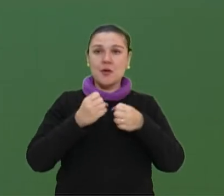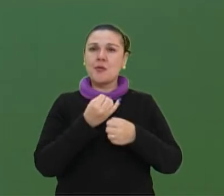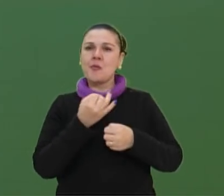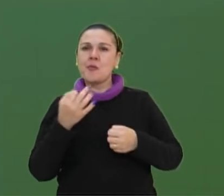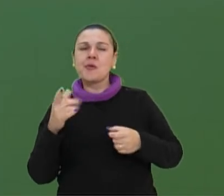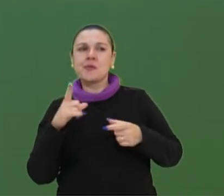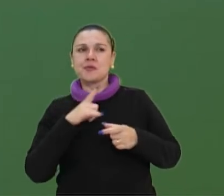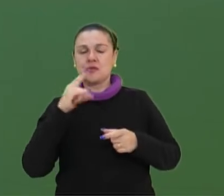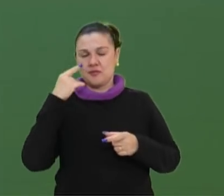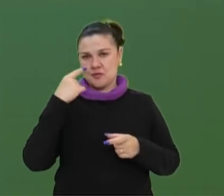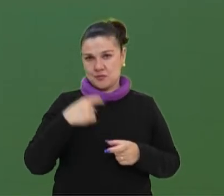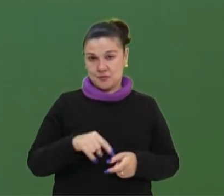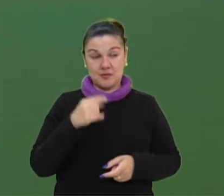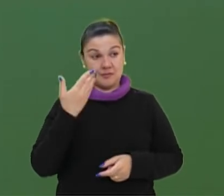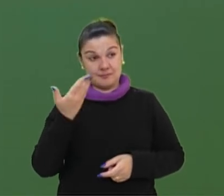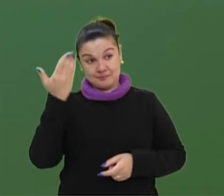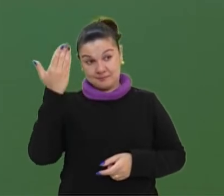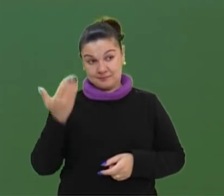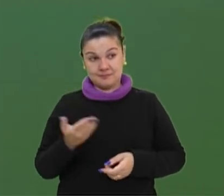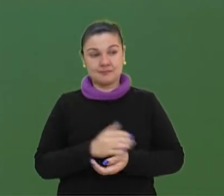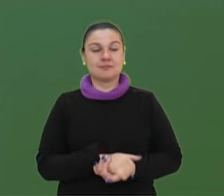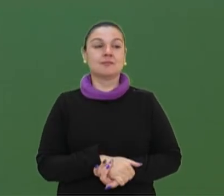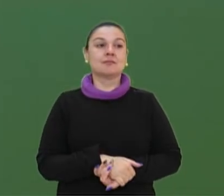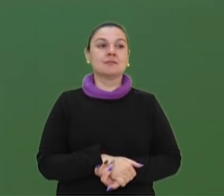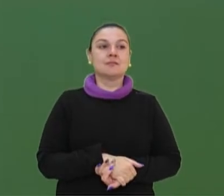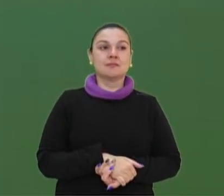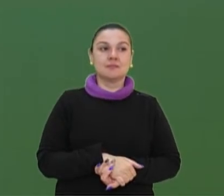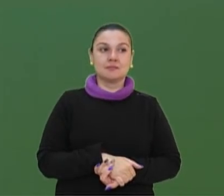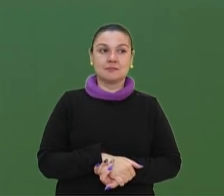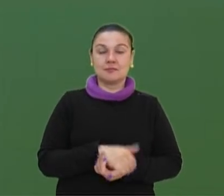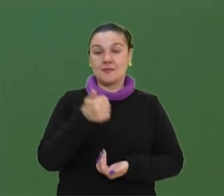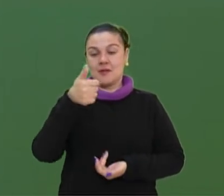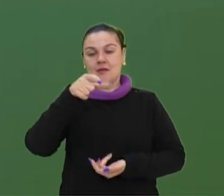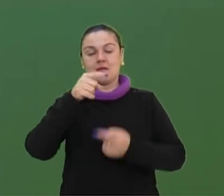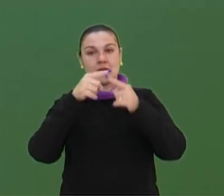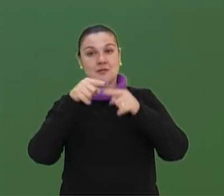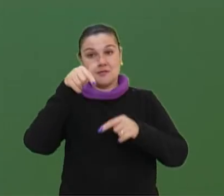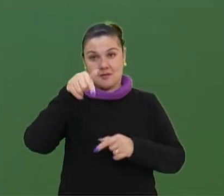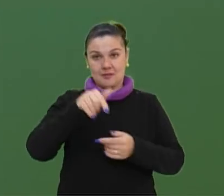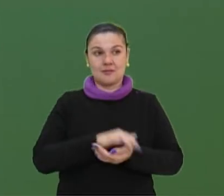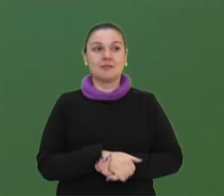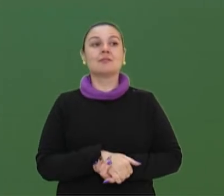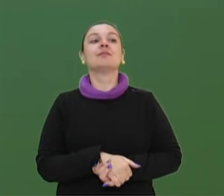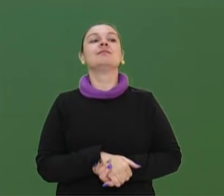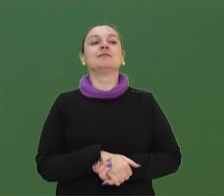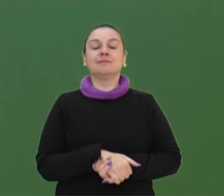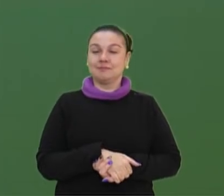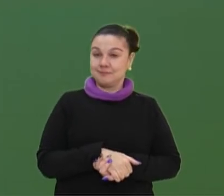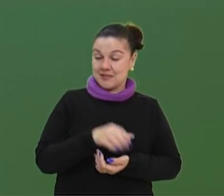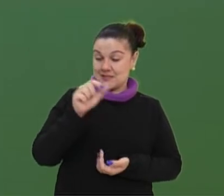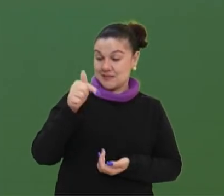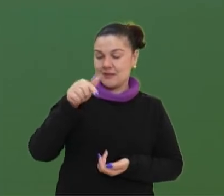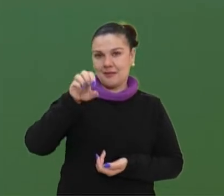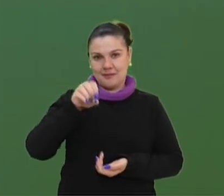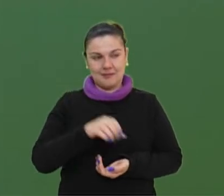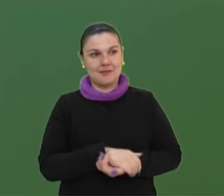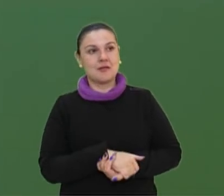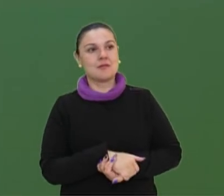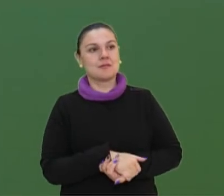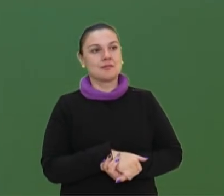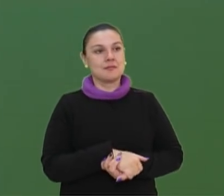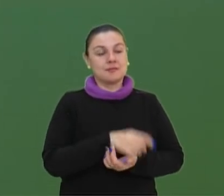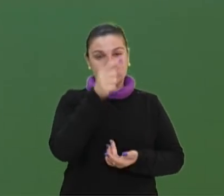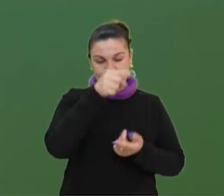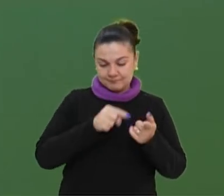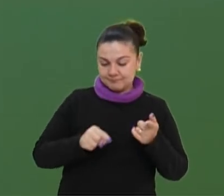vai estar já descobrindo. Vamos ver? L igual 10 vezes 7. Quanto que dá? 70. O 10